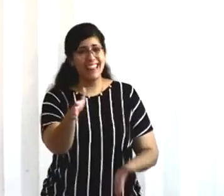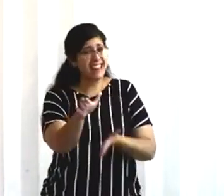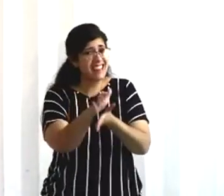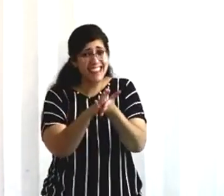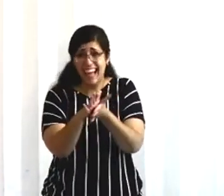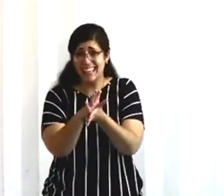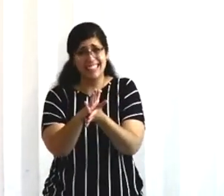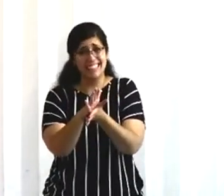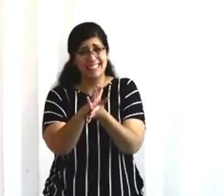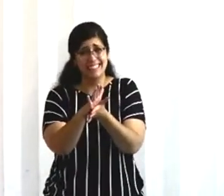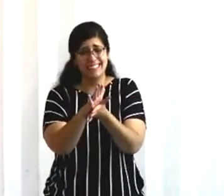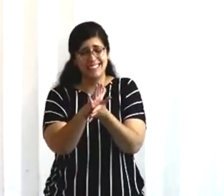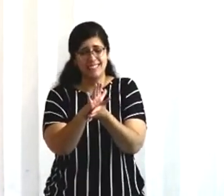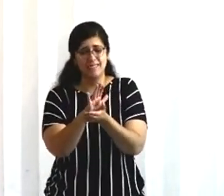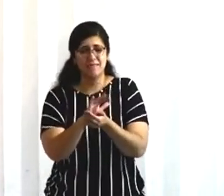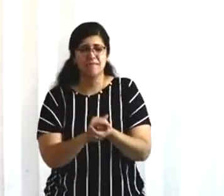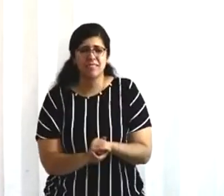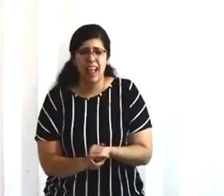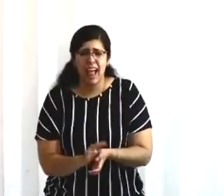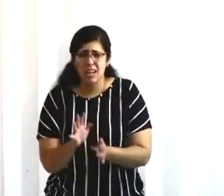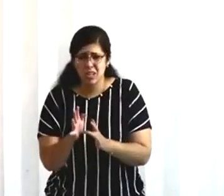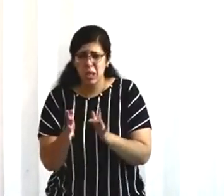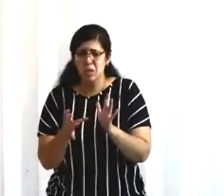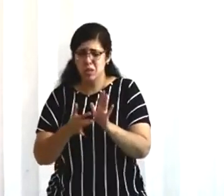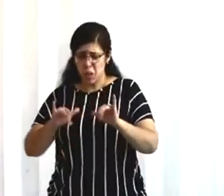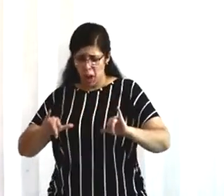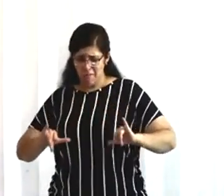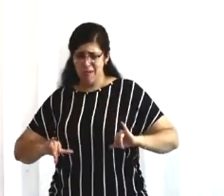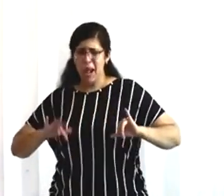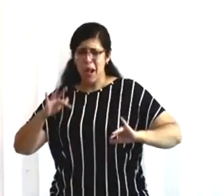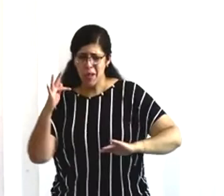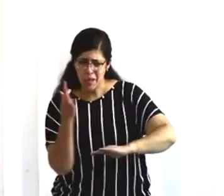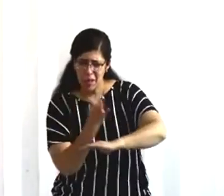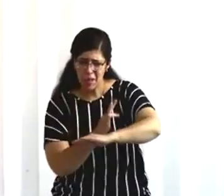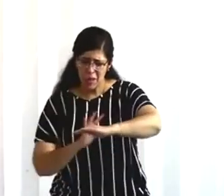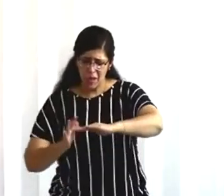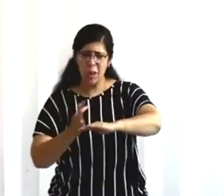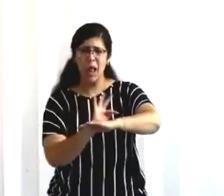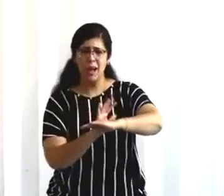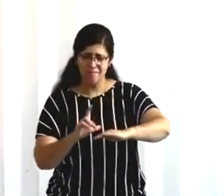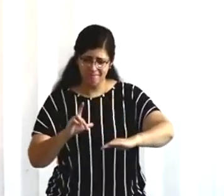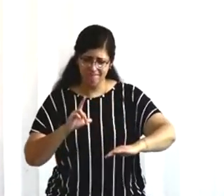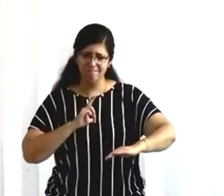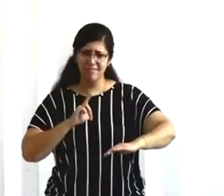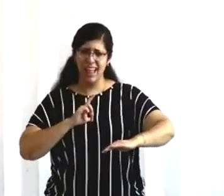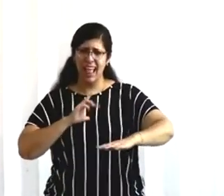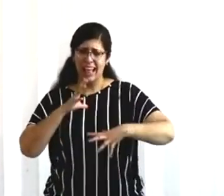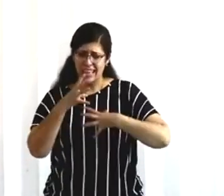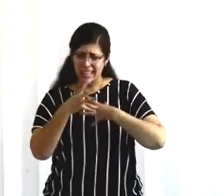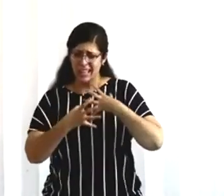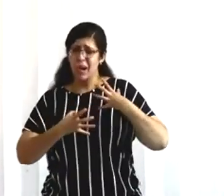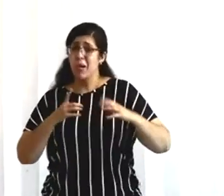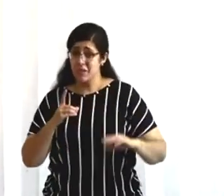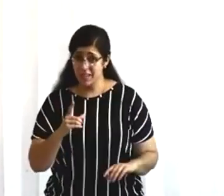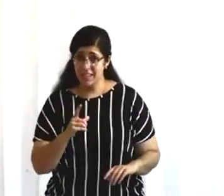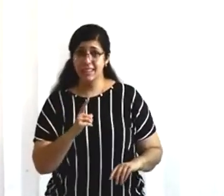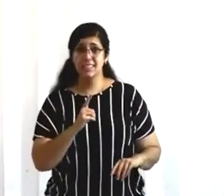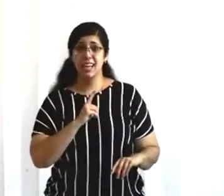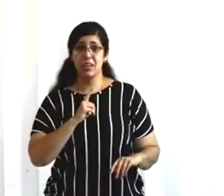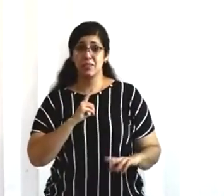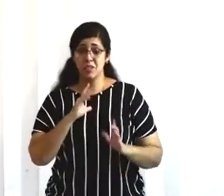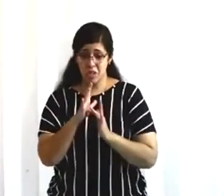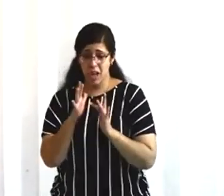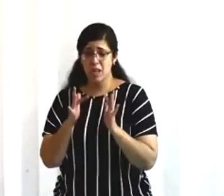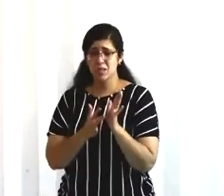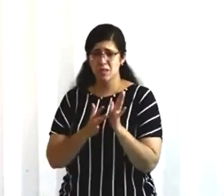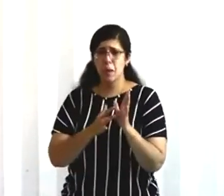olha, eu sei a sua aflição, eu sei qual é a sua angústia, eu sei qual é o desespero da sua alma, porque eu passei